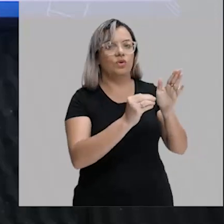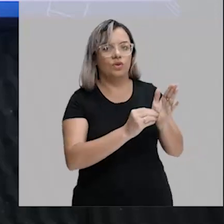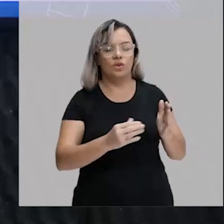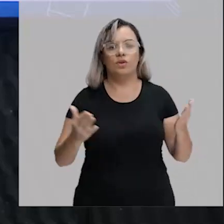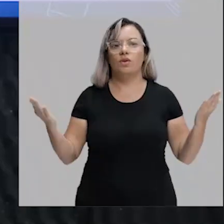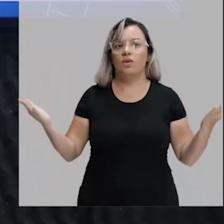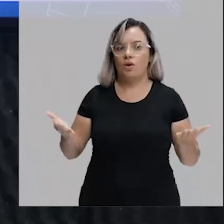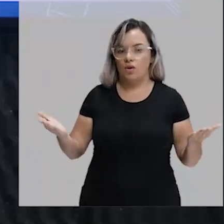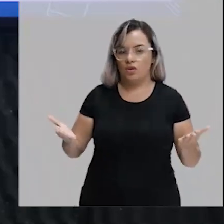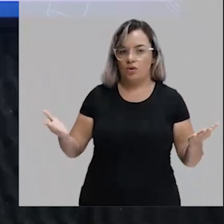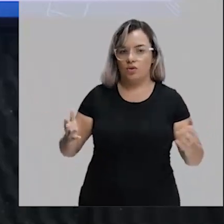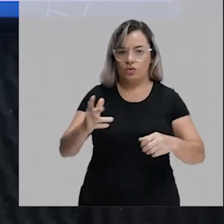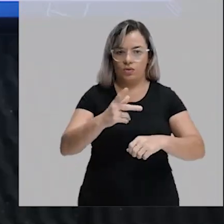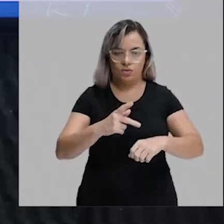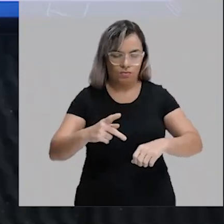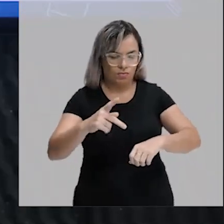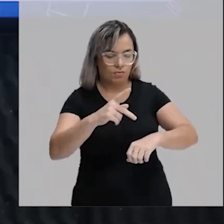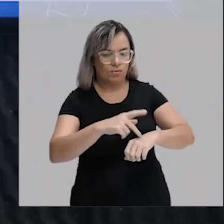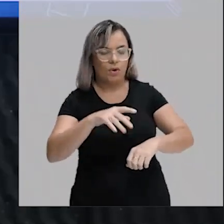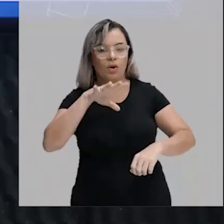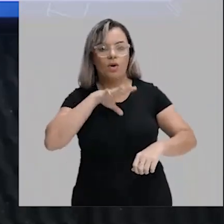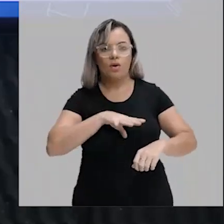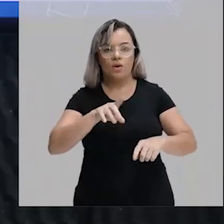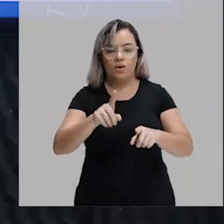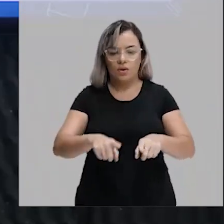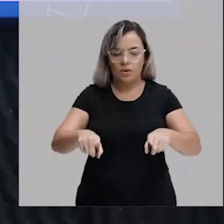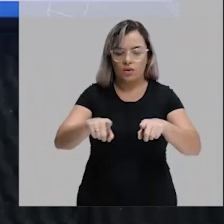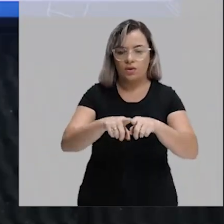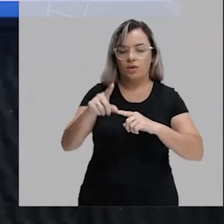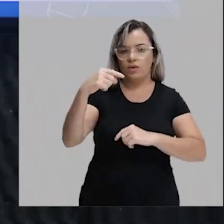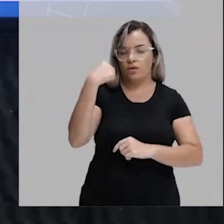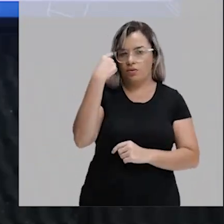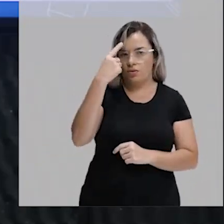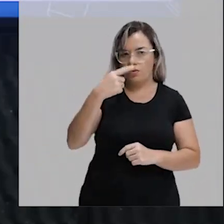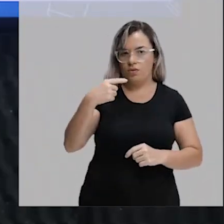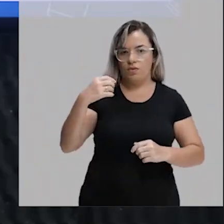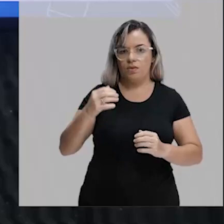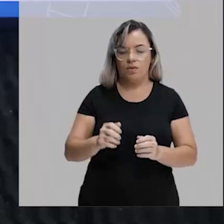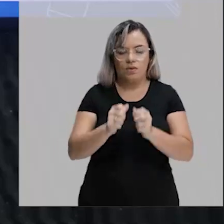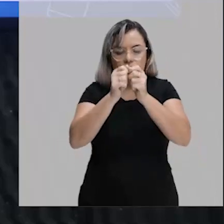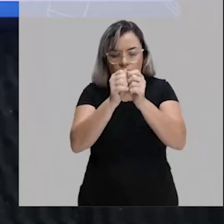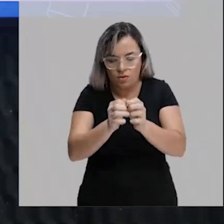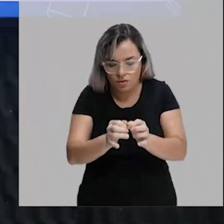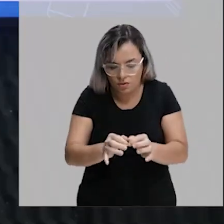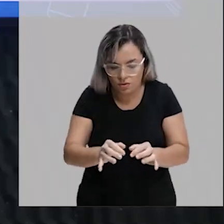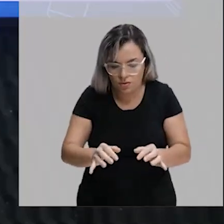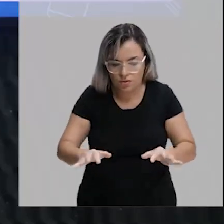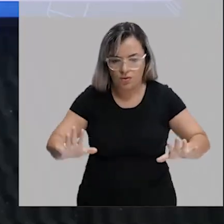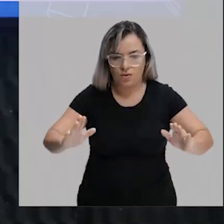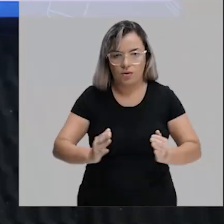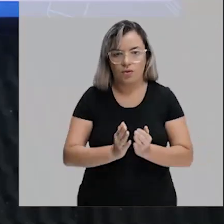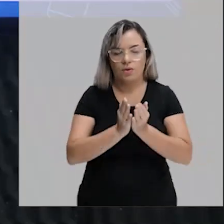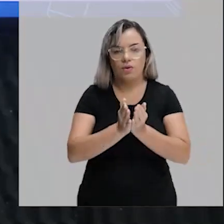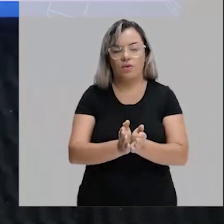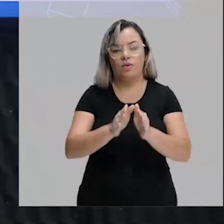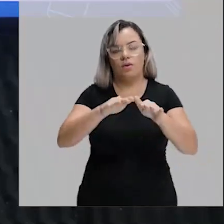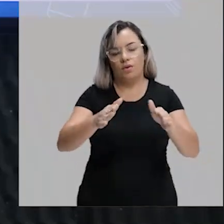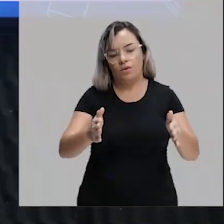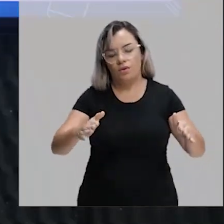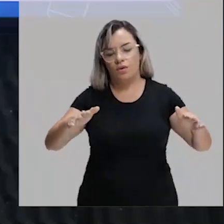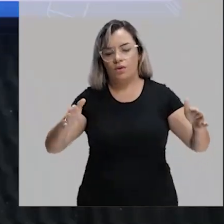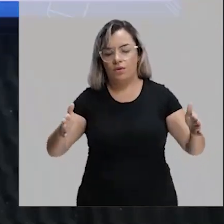para Portugal e Espanha dentro desse projeto de expansão ultramarina ou de